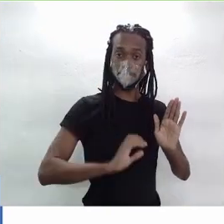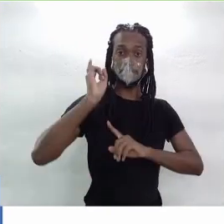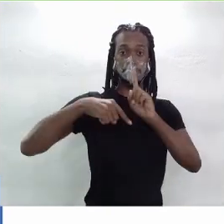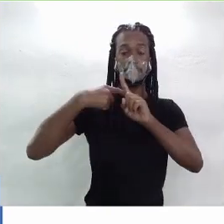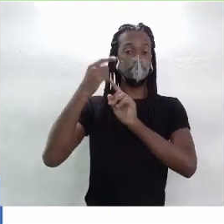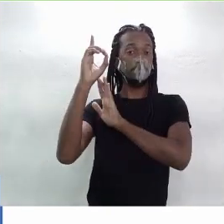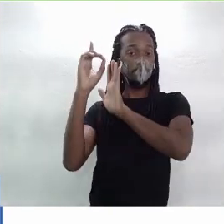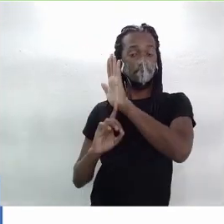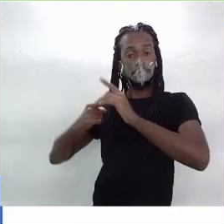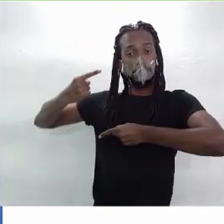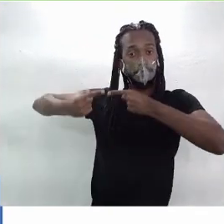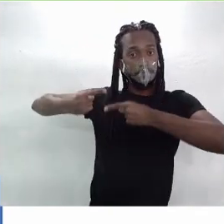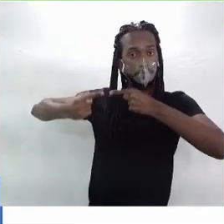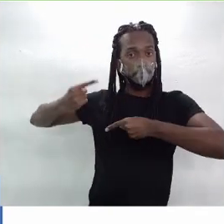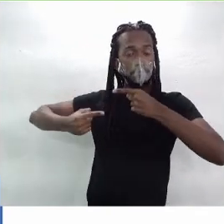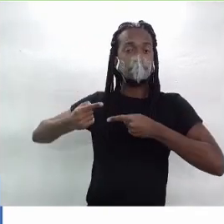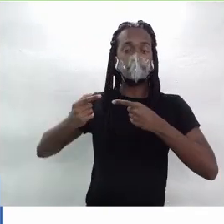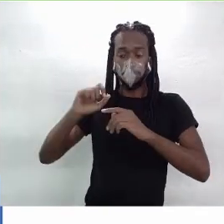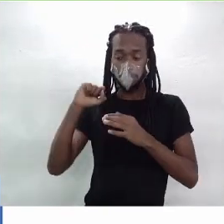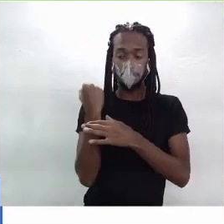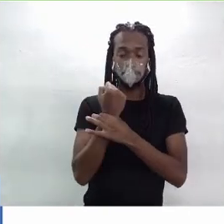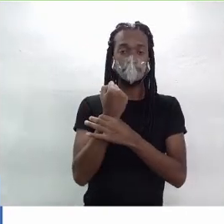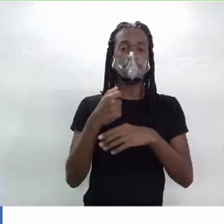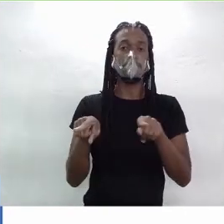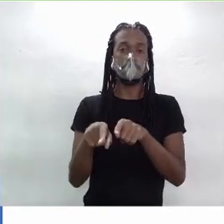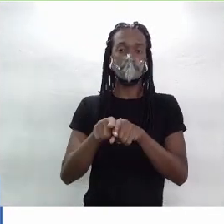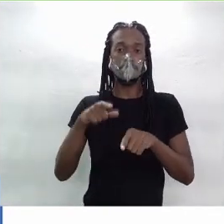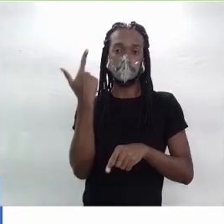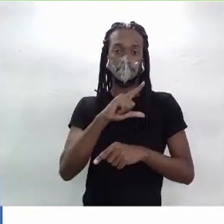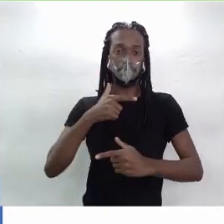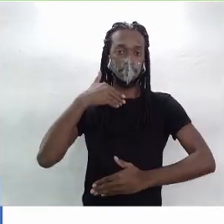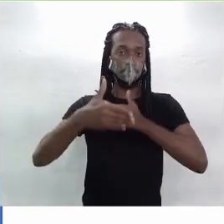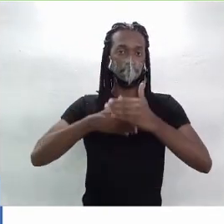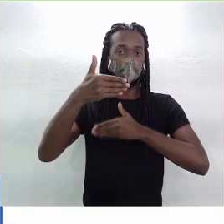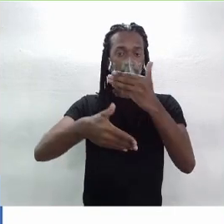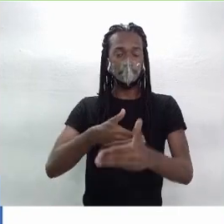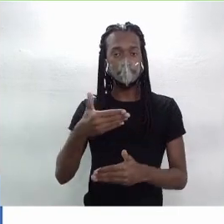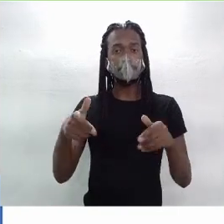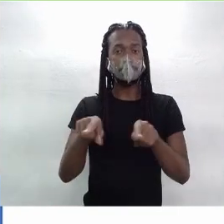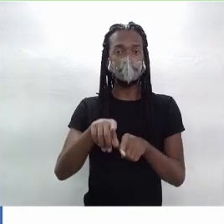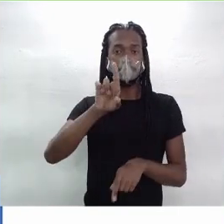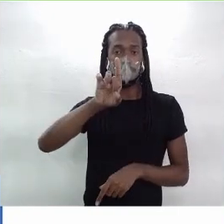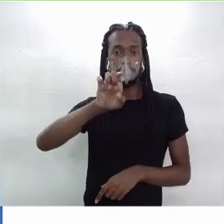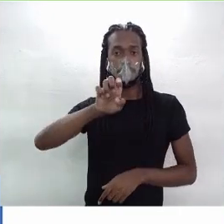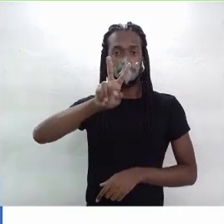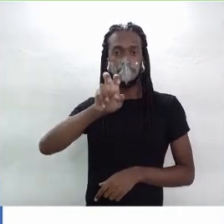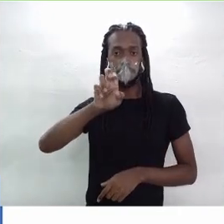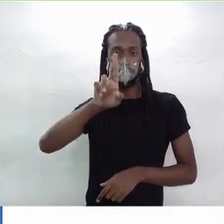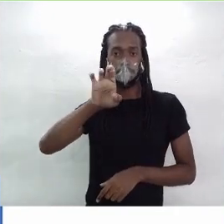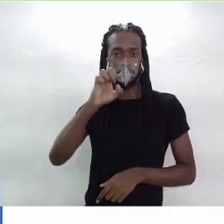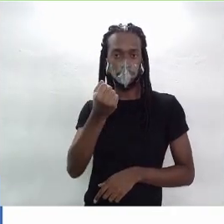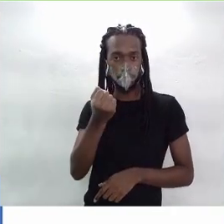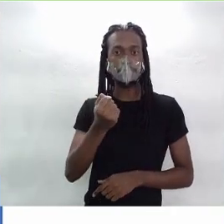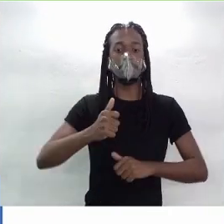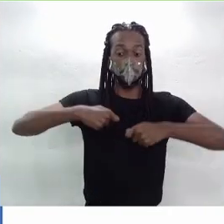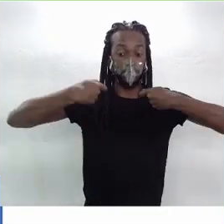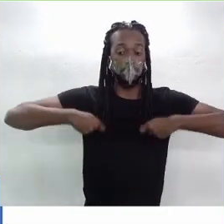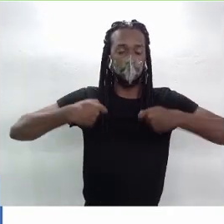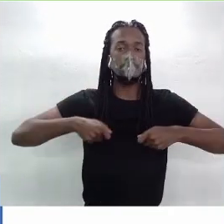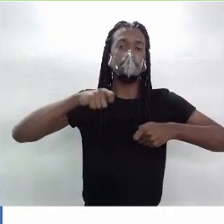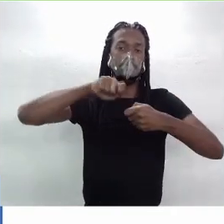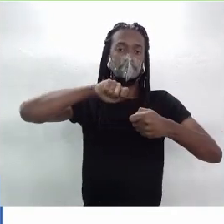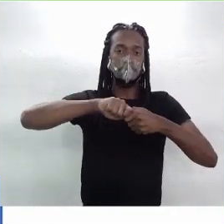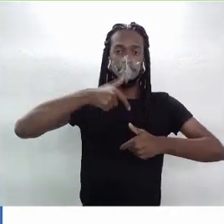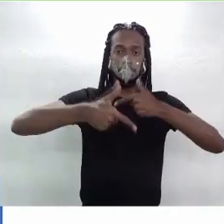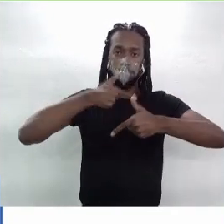por este garantidos, e desempenha os deveres que nesta condição lhes